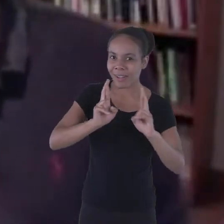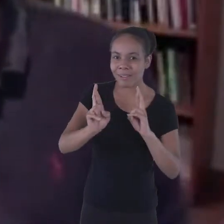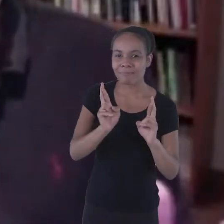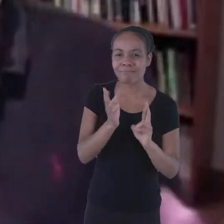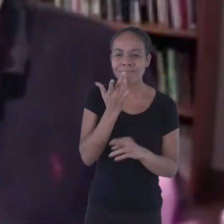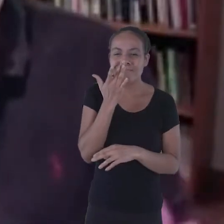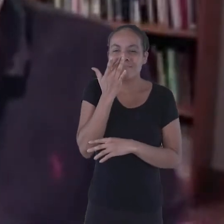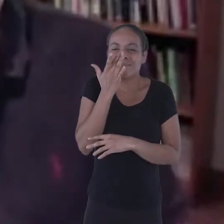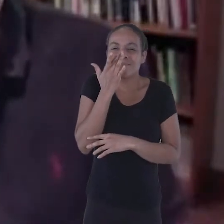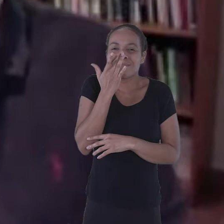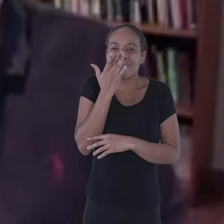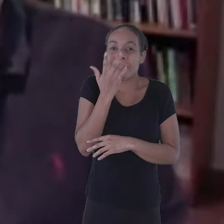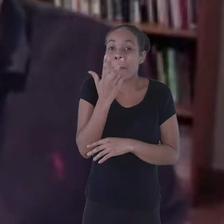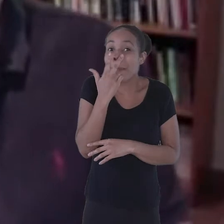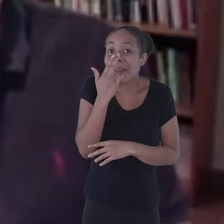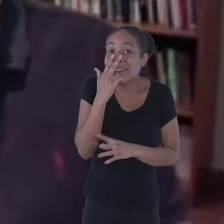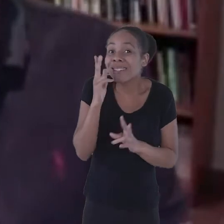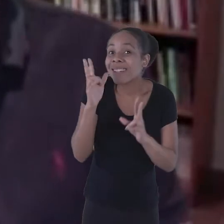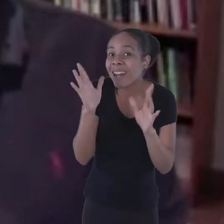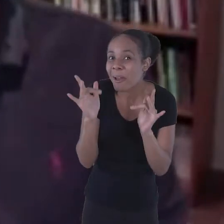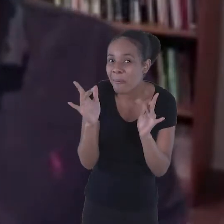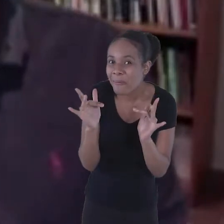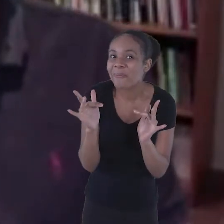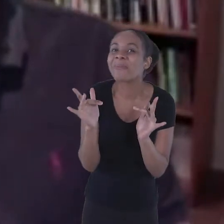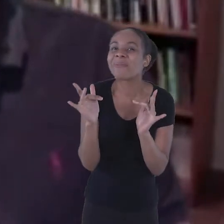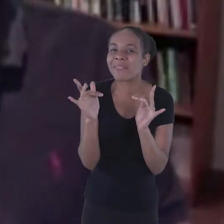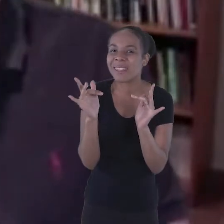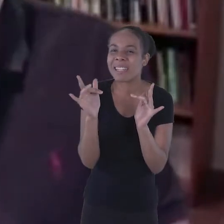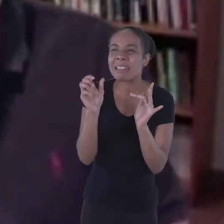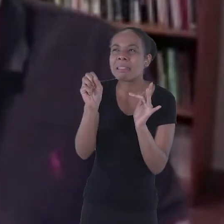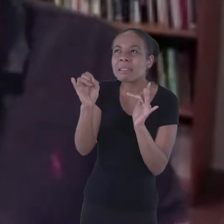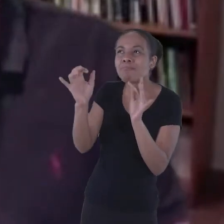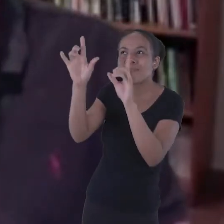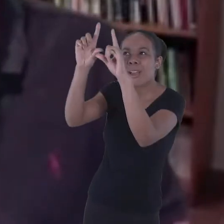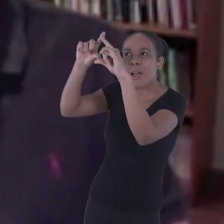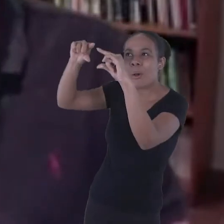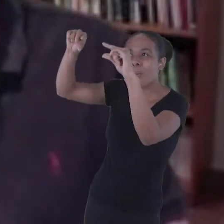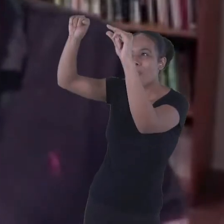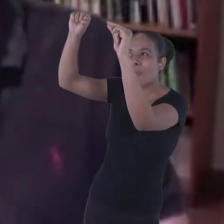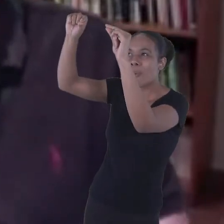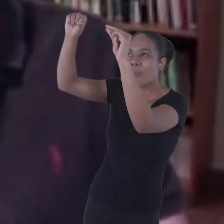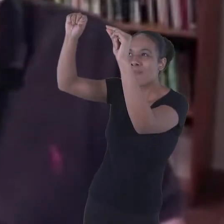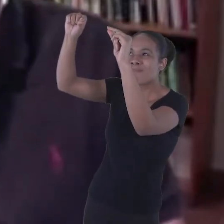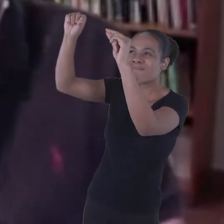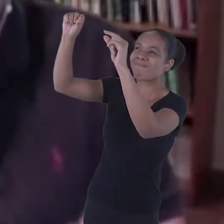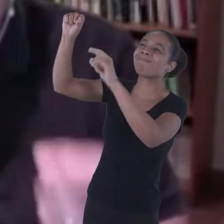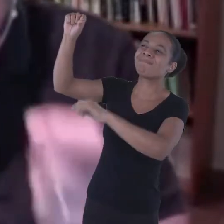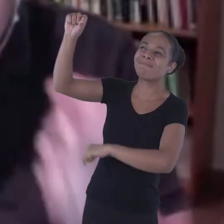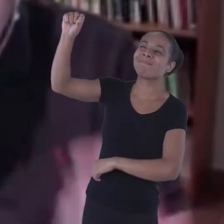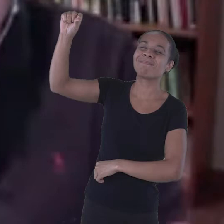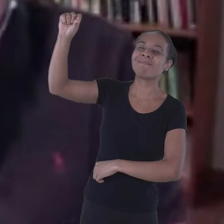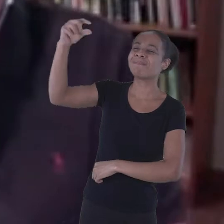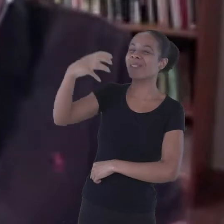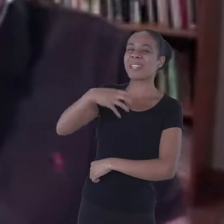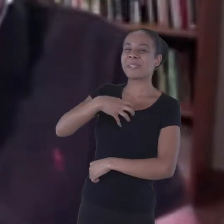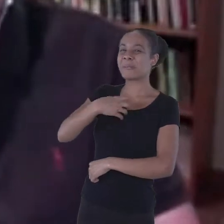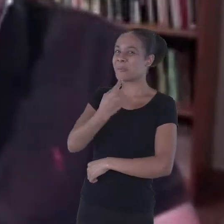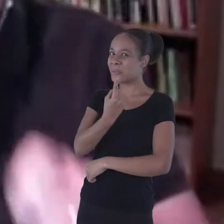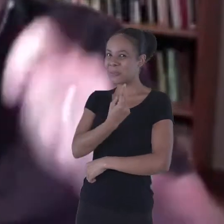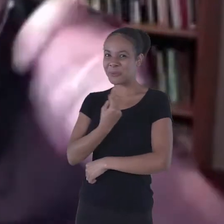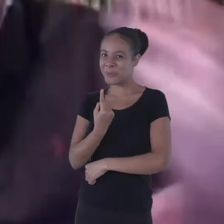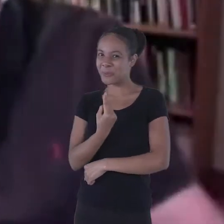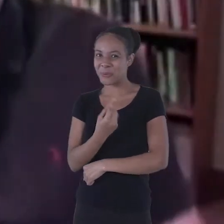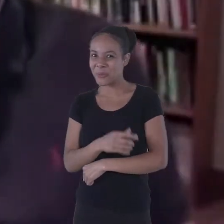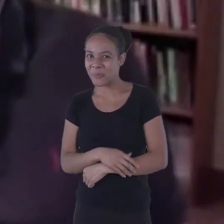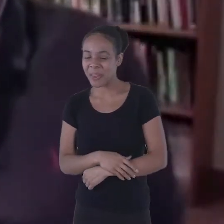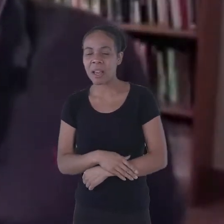quase um namoro. Quem tem a lua nunca está só. Mesmo quando se ausentava encoberta